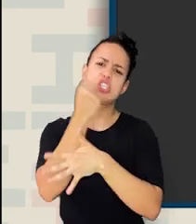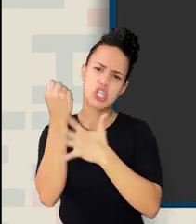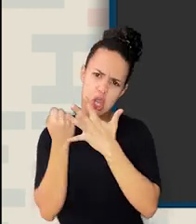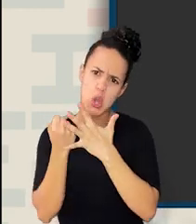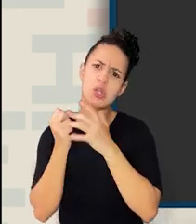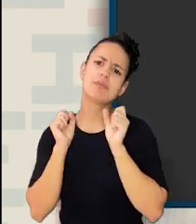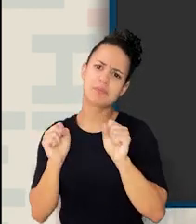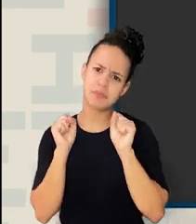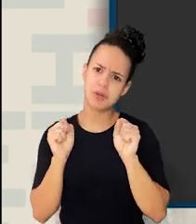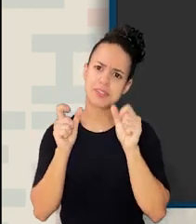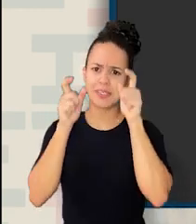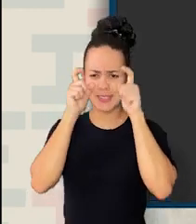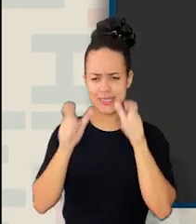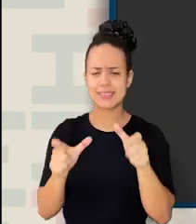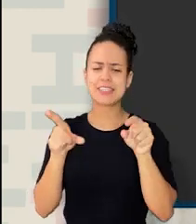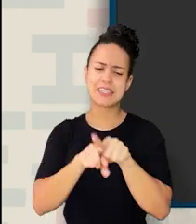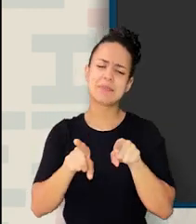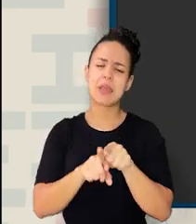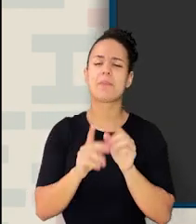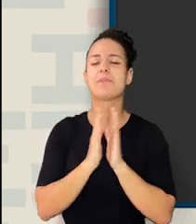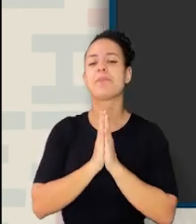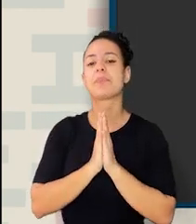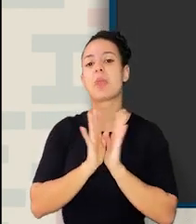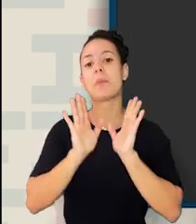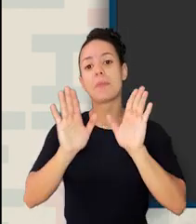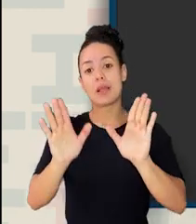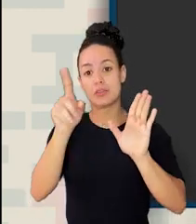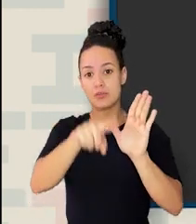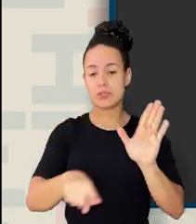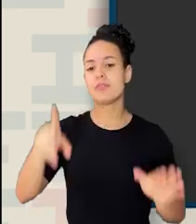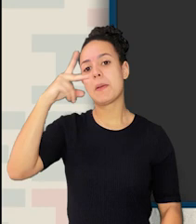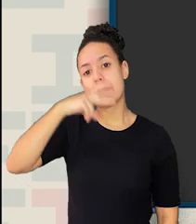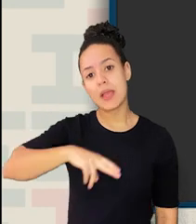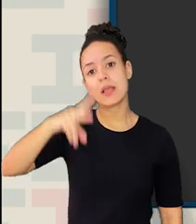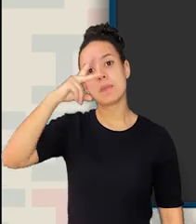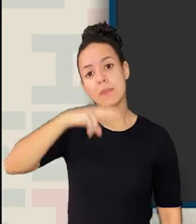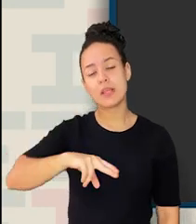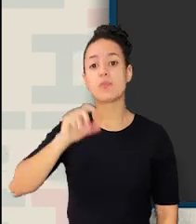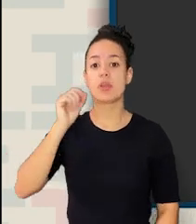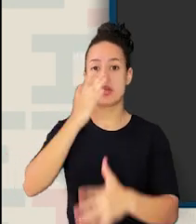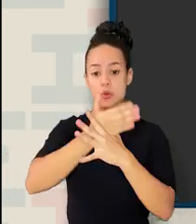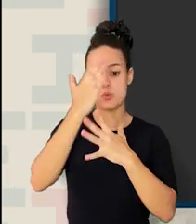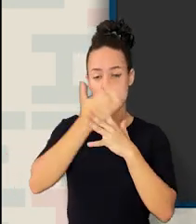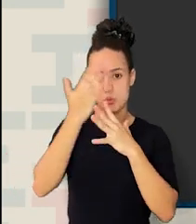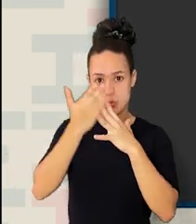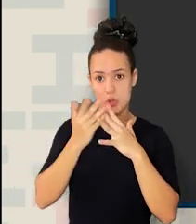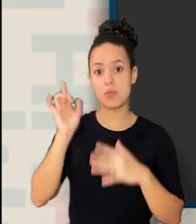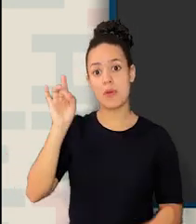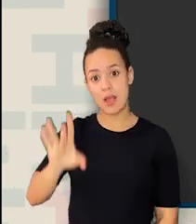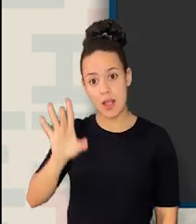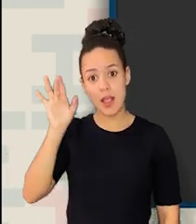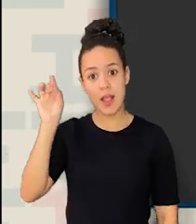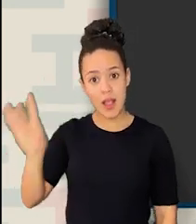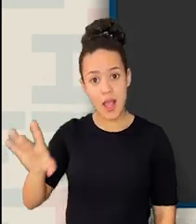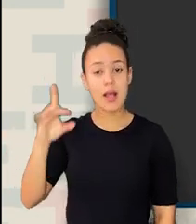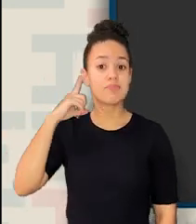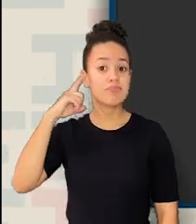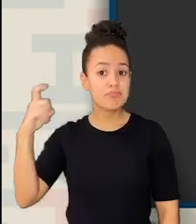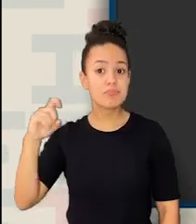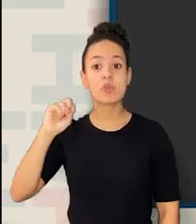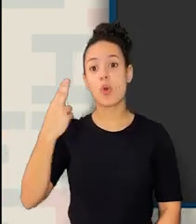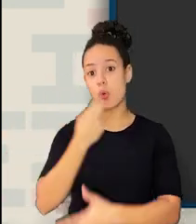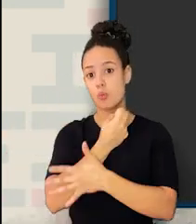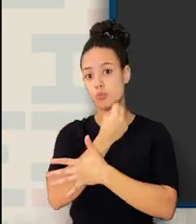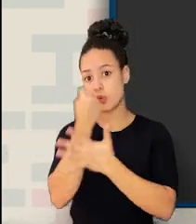nota, interessante. Mas então, você vai repetir a mesma consoante para cada som ou nota, né? Eu vou mudar aqui de